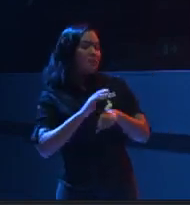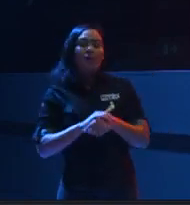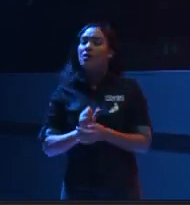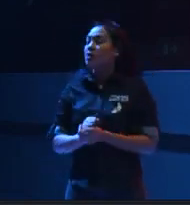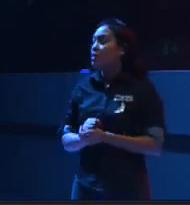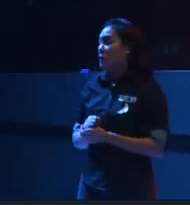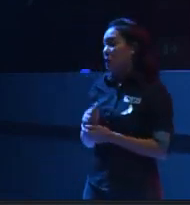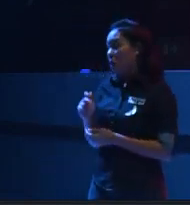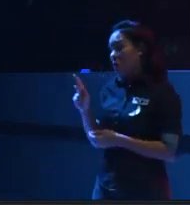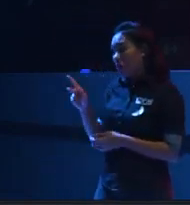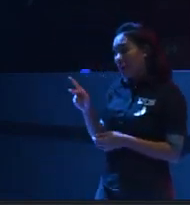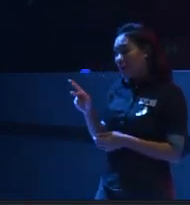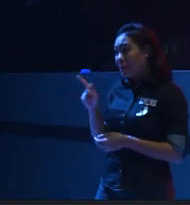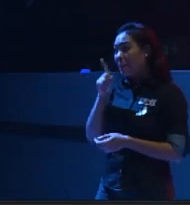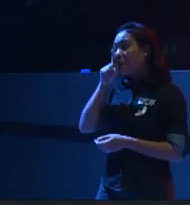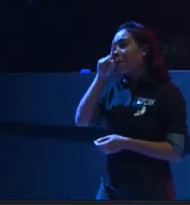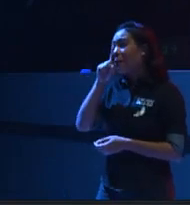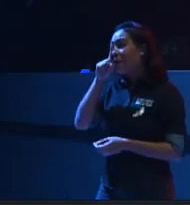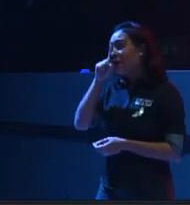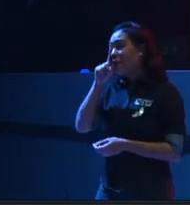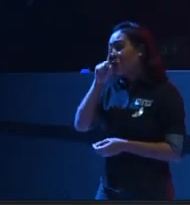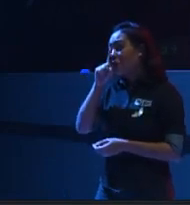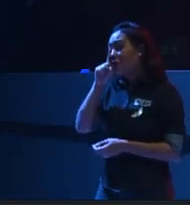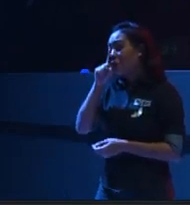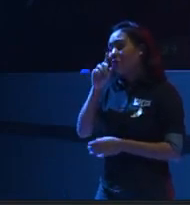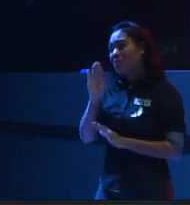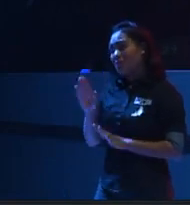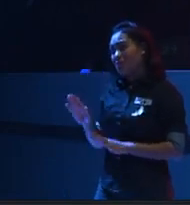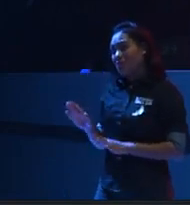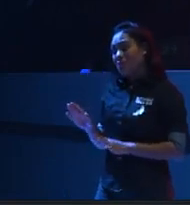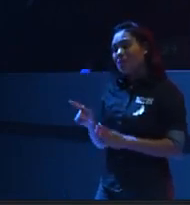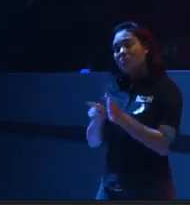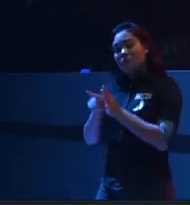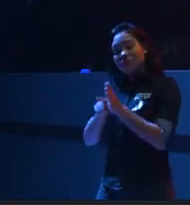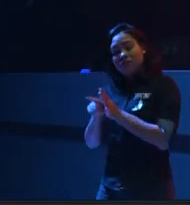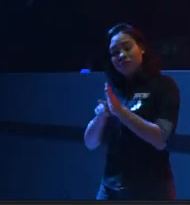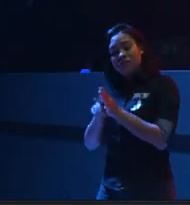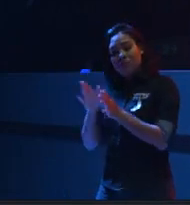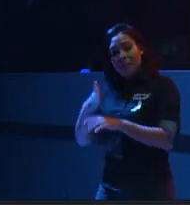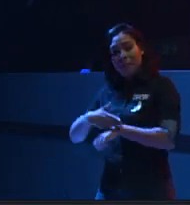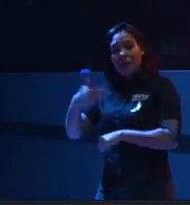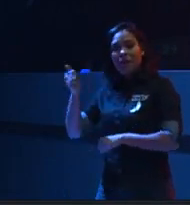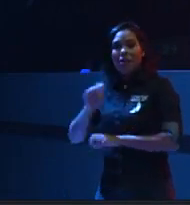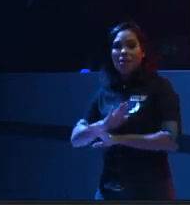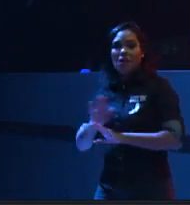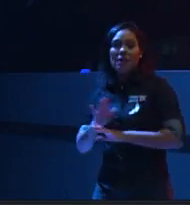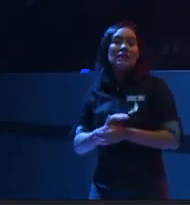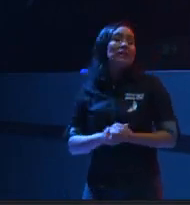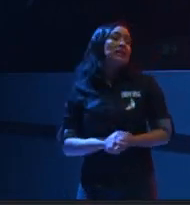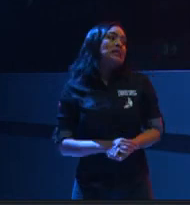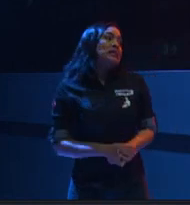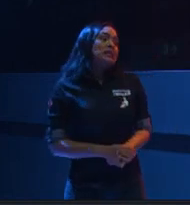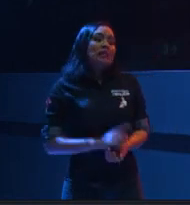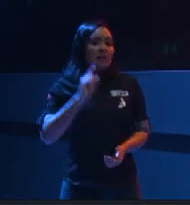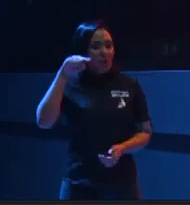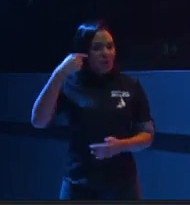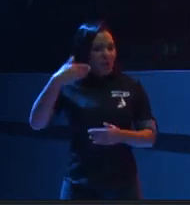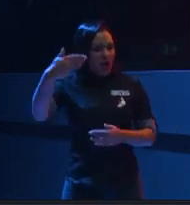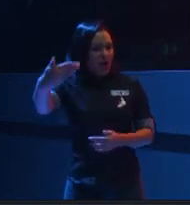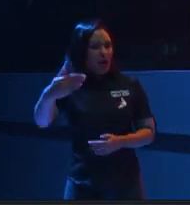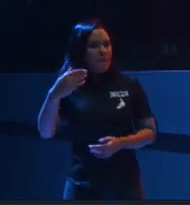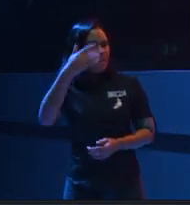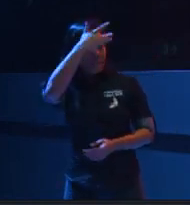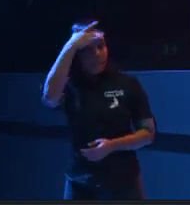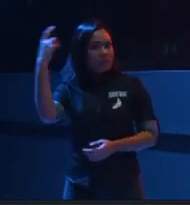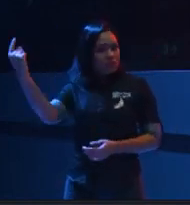eu falei Analisa melhor pensa melhor tempo depois a pessoa vir falar comigo pastor sua me livrou de um mal muito grande